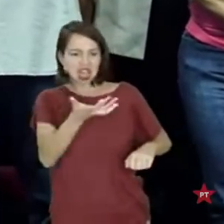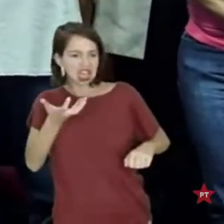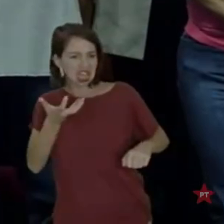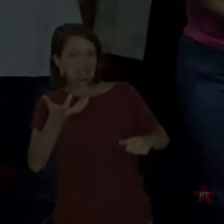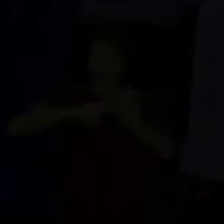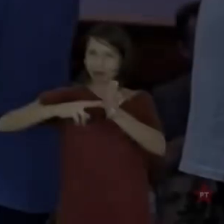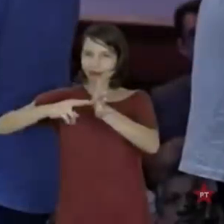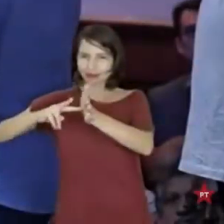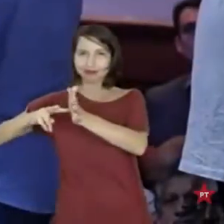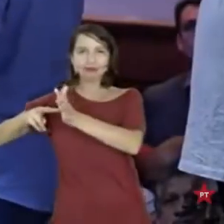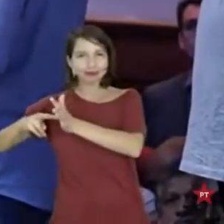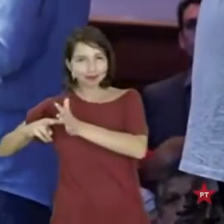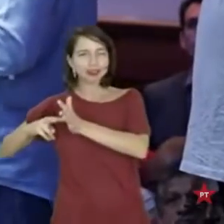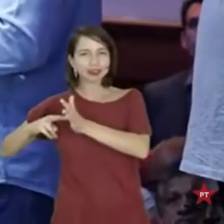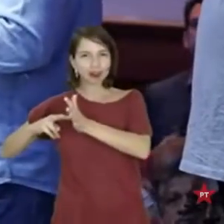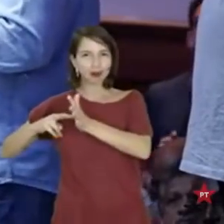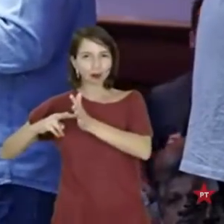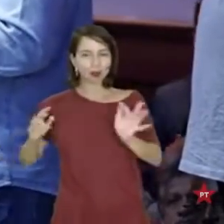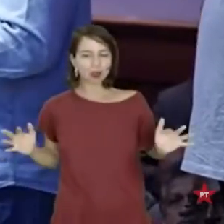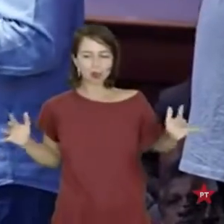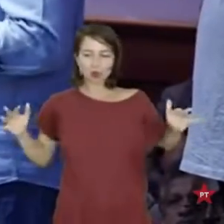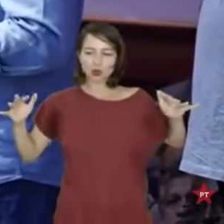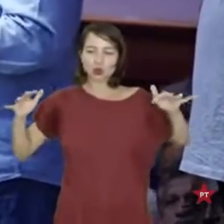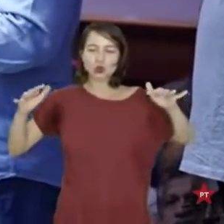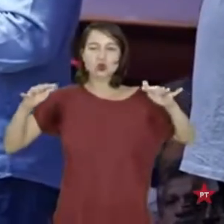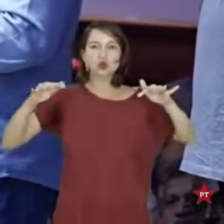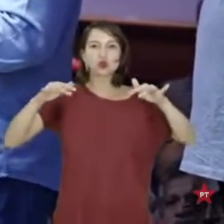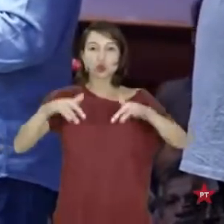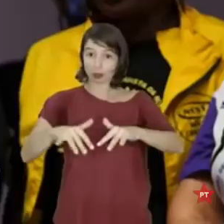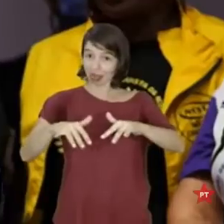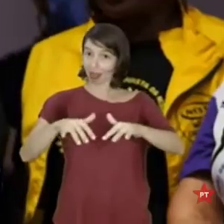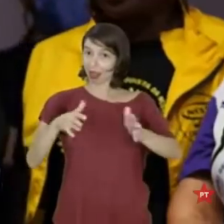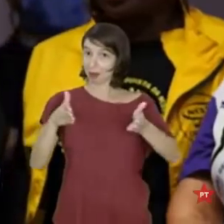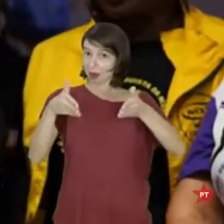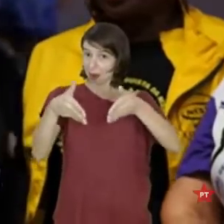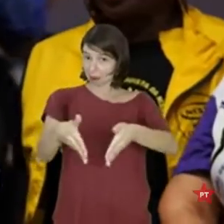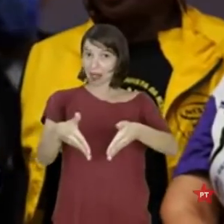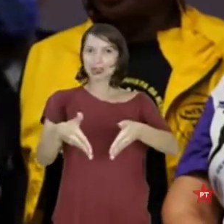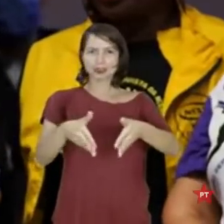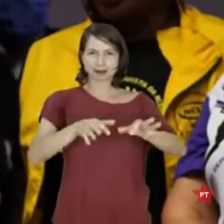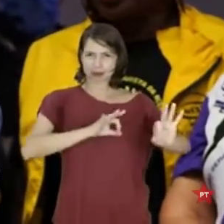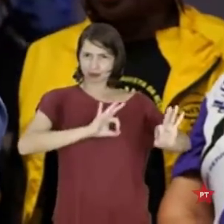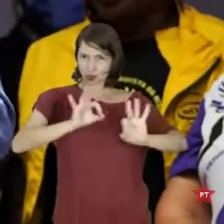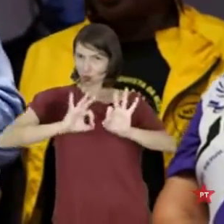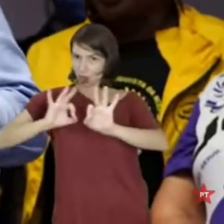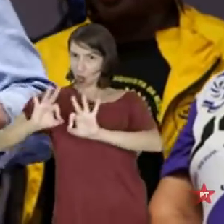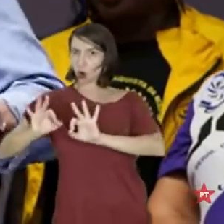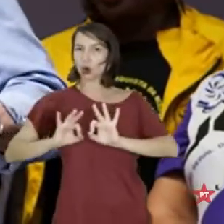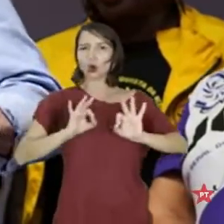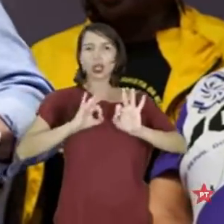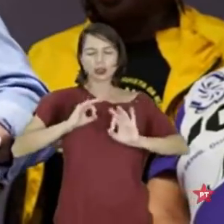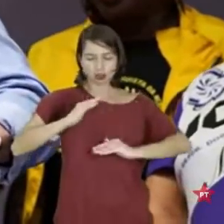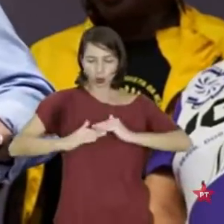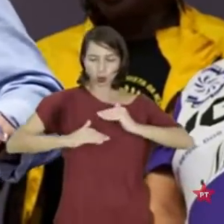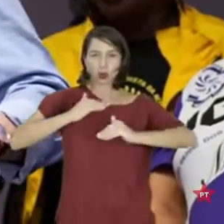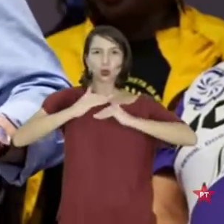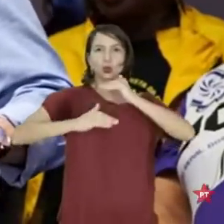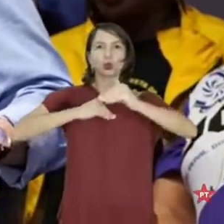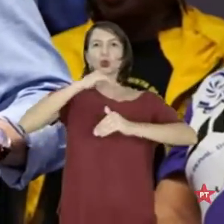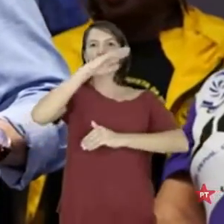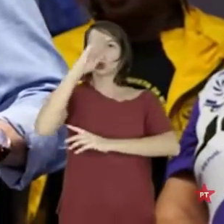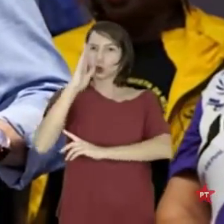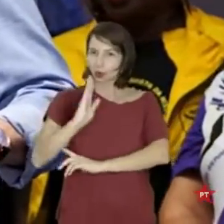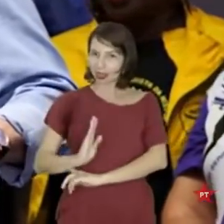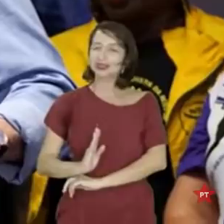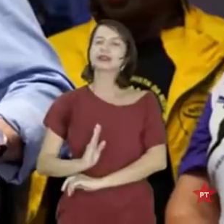consegue. Ou seja, eles perceberam agora de que nós existimos